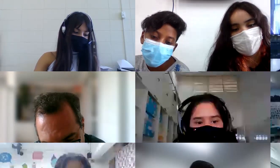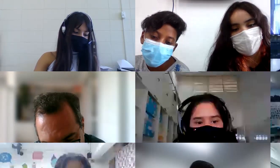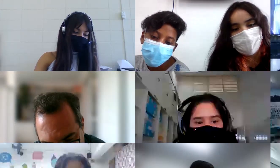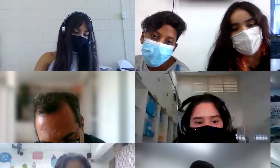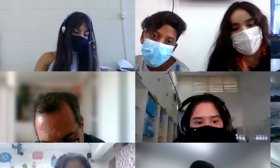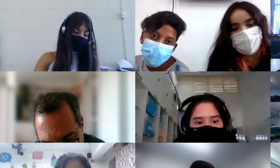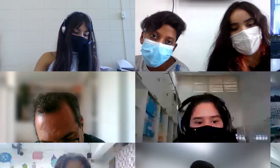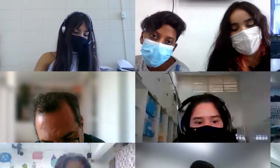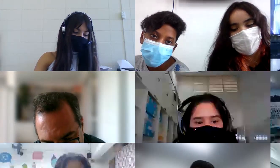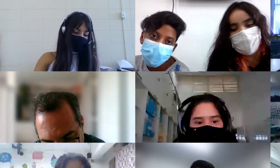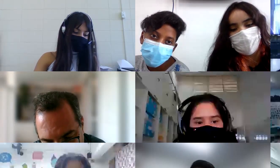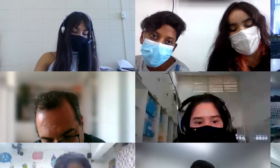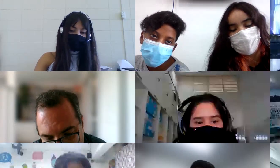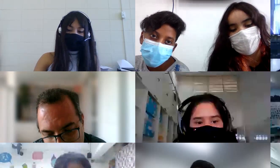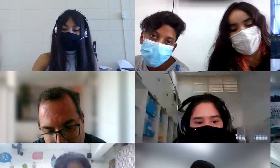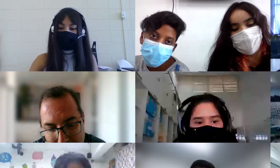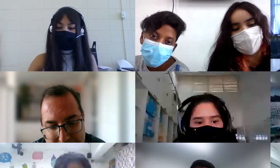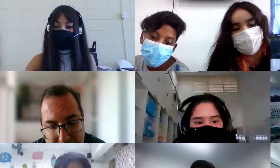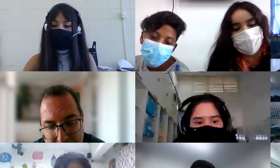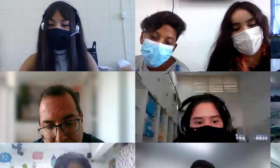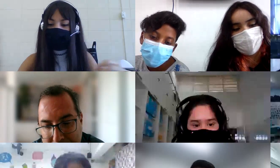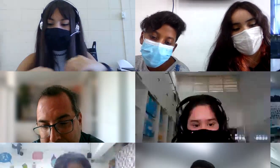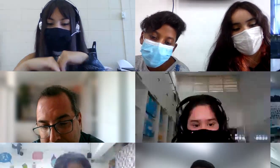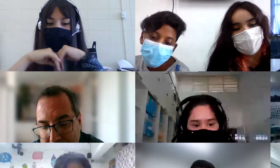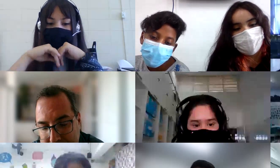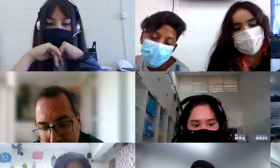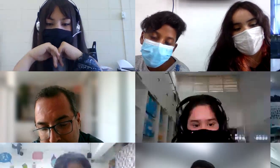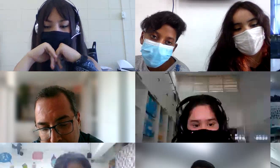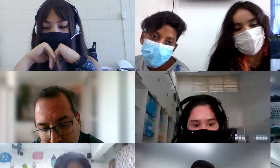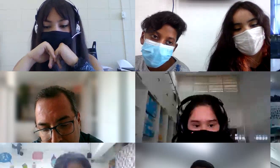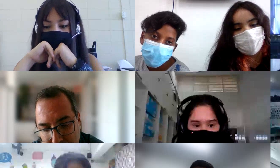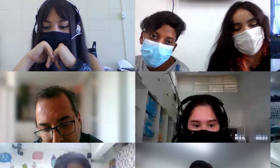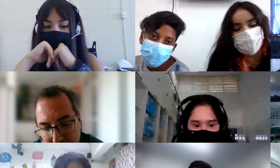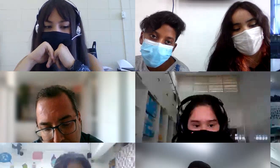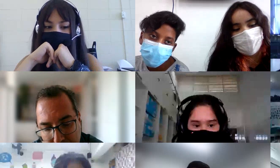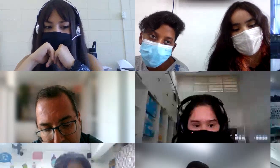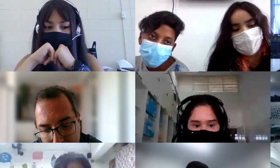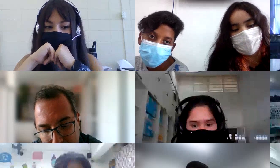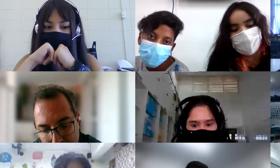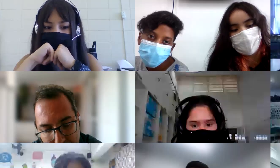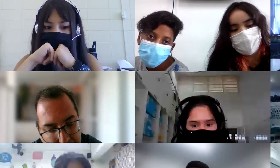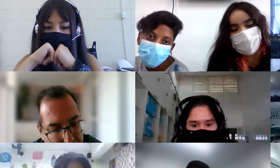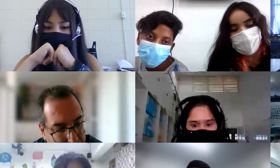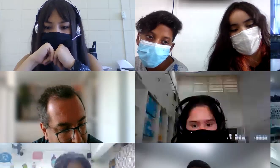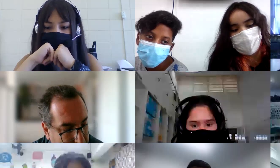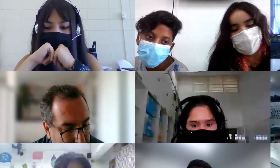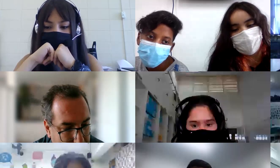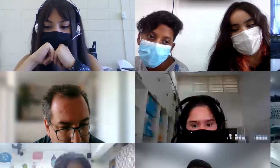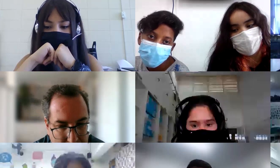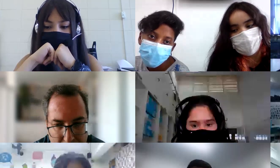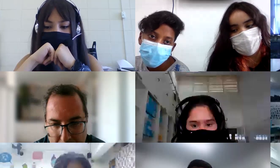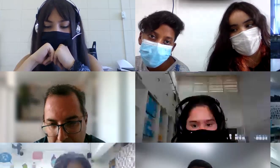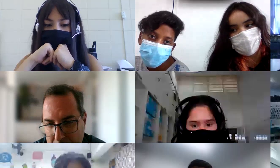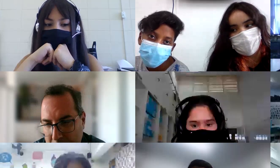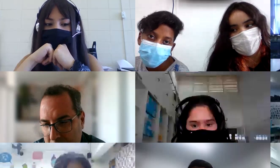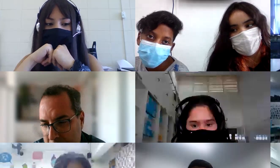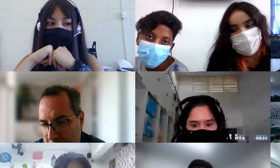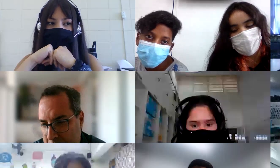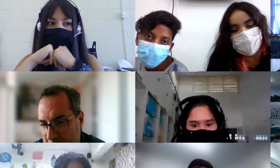gravação vai ser publicada. Onde a gravação vai ficar? Thaís que manja disso. Nádia, a gravação ela vai ser